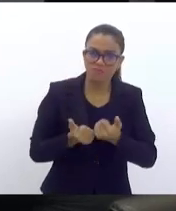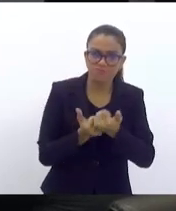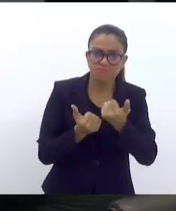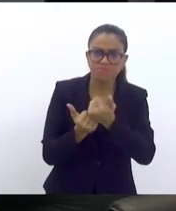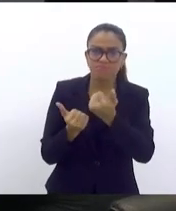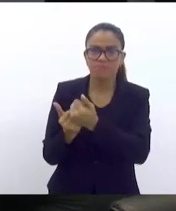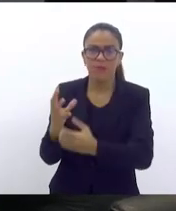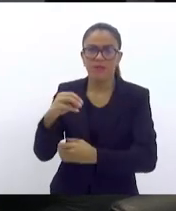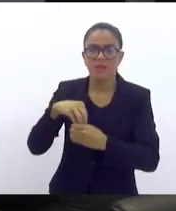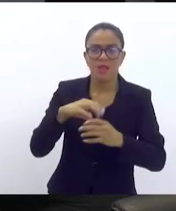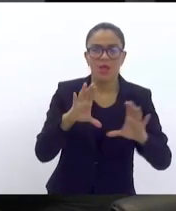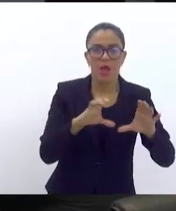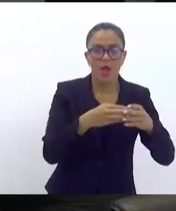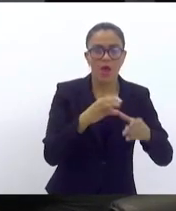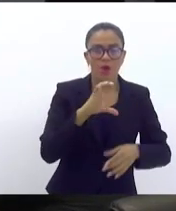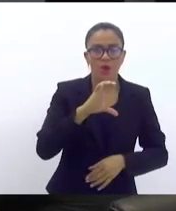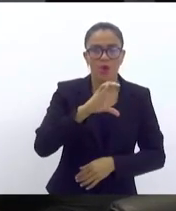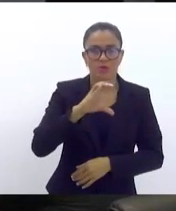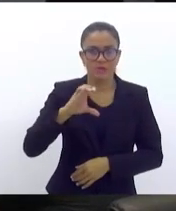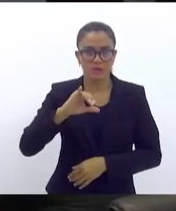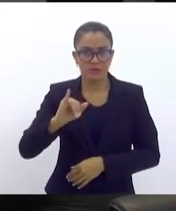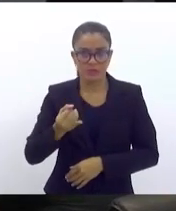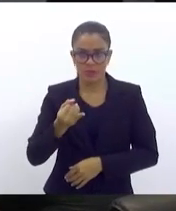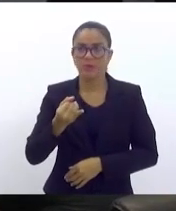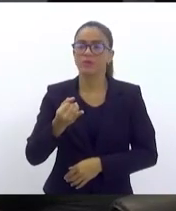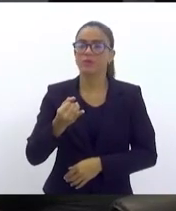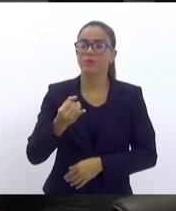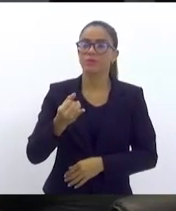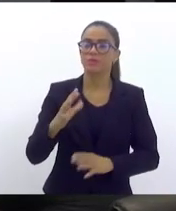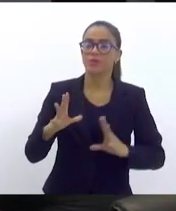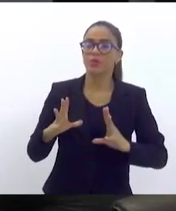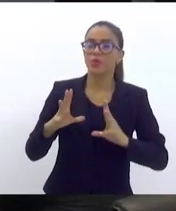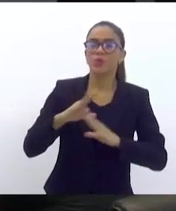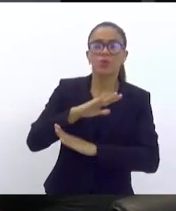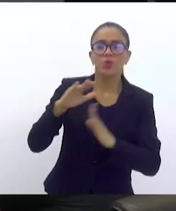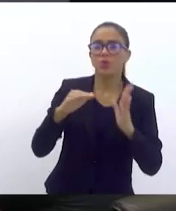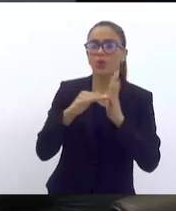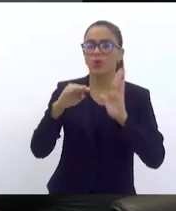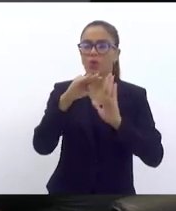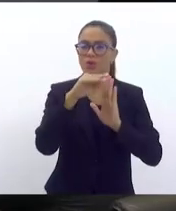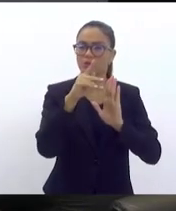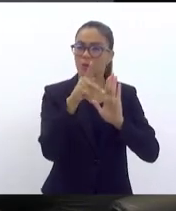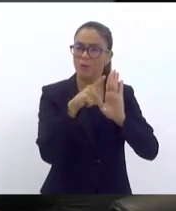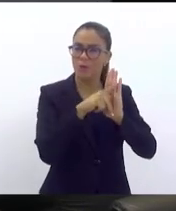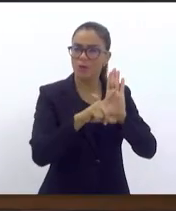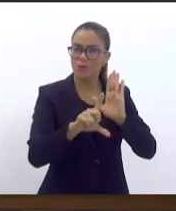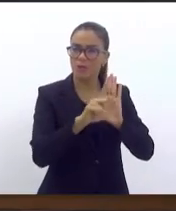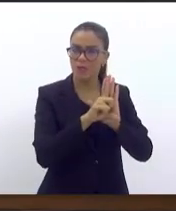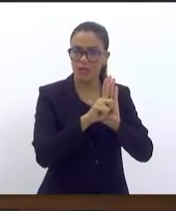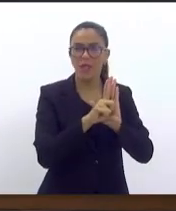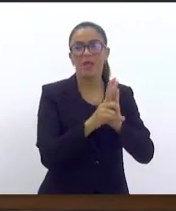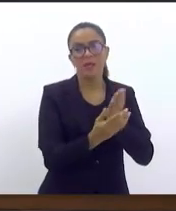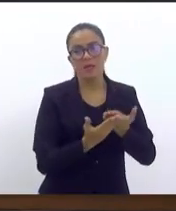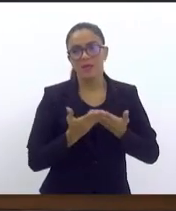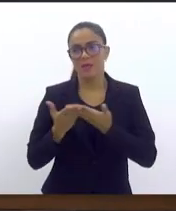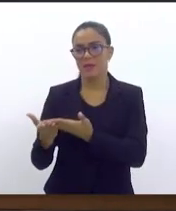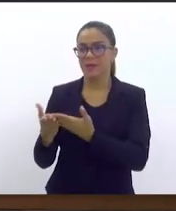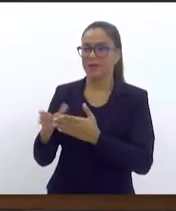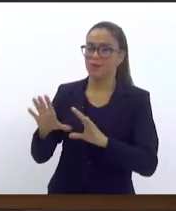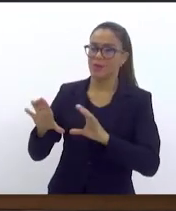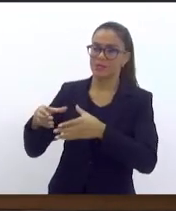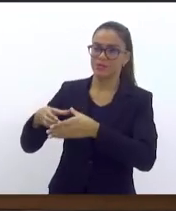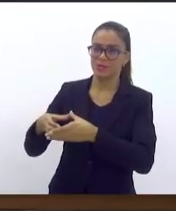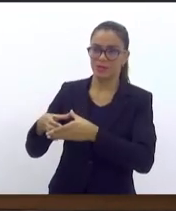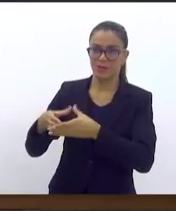comissões a começar da Comissão da ccj aonde todos os nossos projetos de leis passa por esta comissão Então